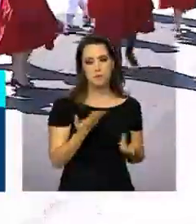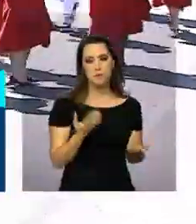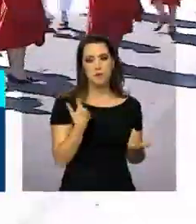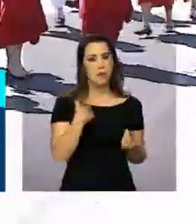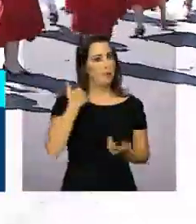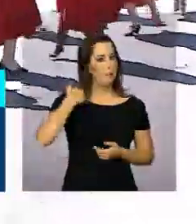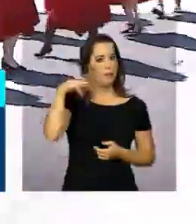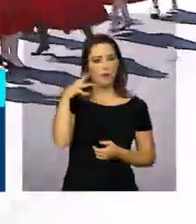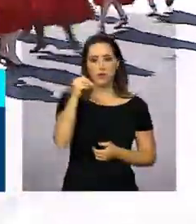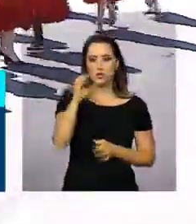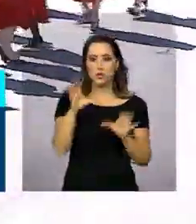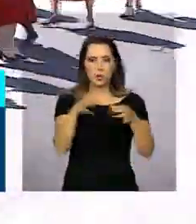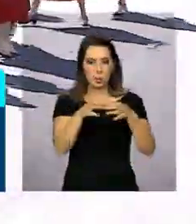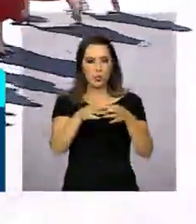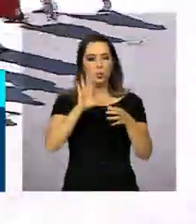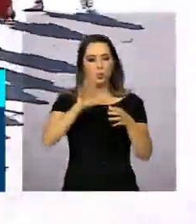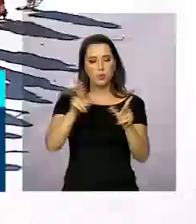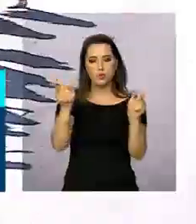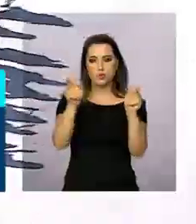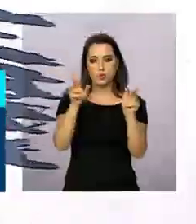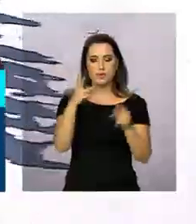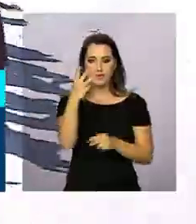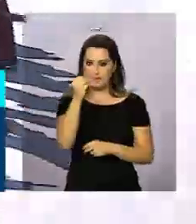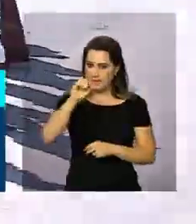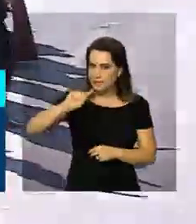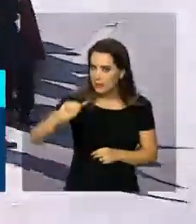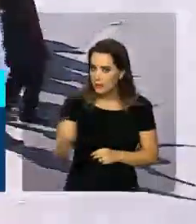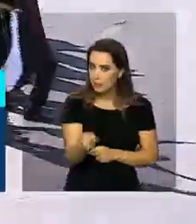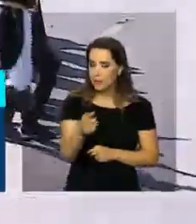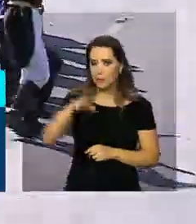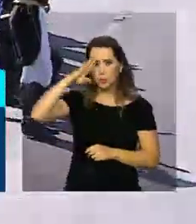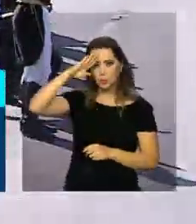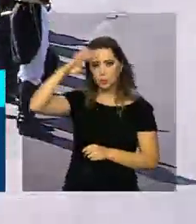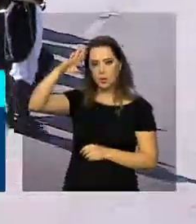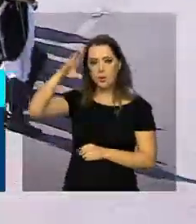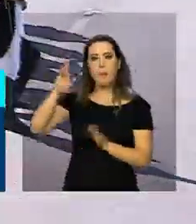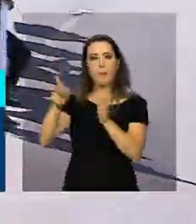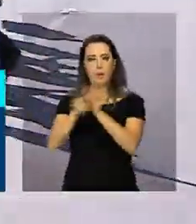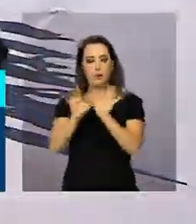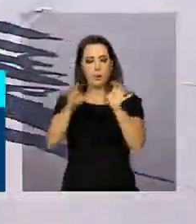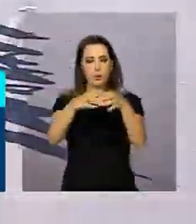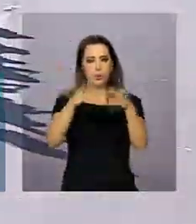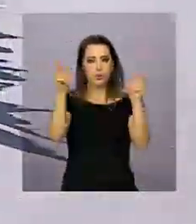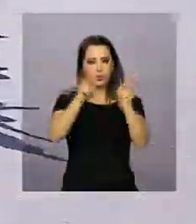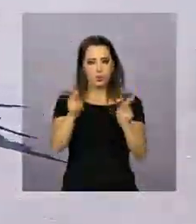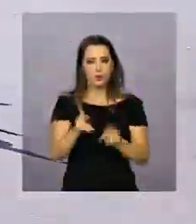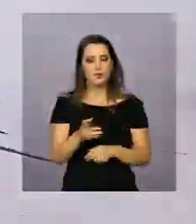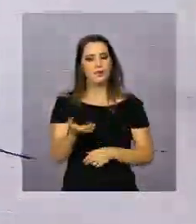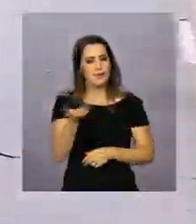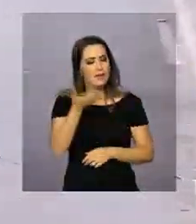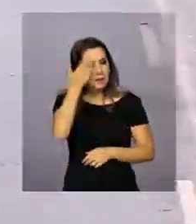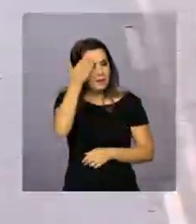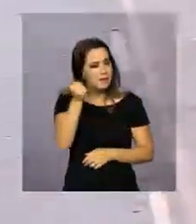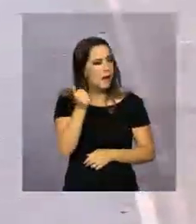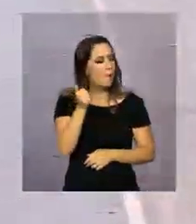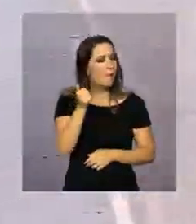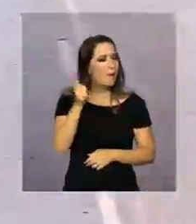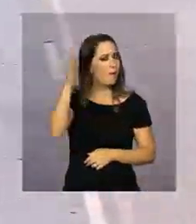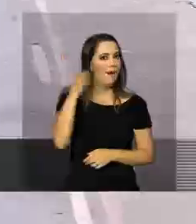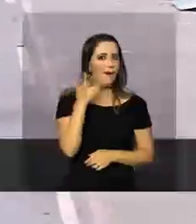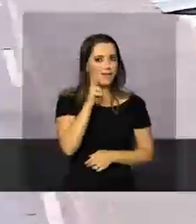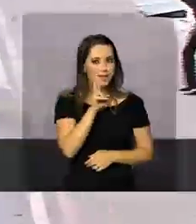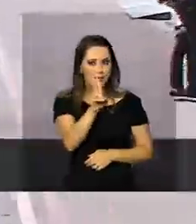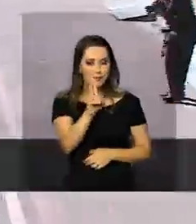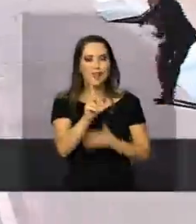já participantes dessas Forças de Paz. 30 mil militares. E quem quiser saber mais sobre as Forças de Paz, corre lá no